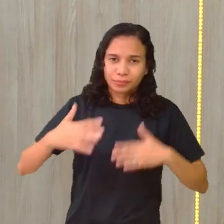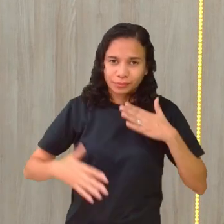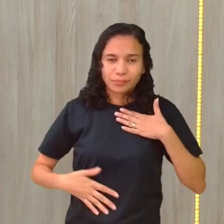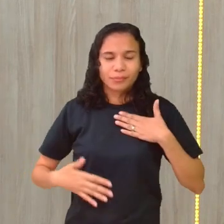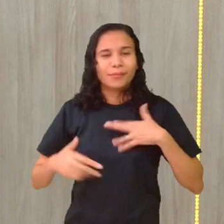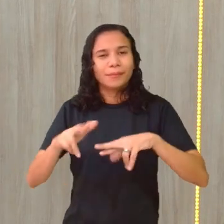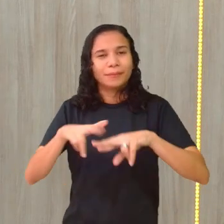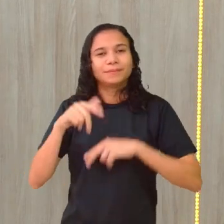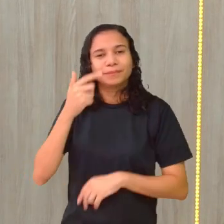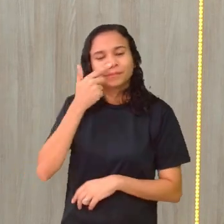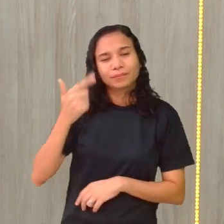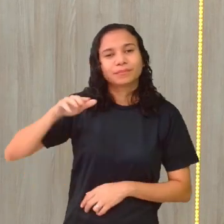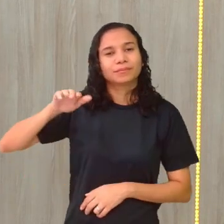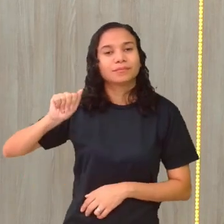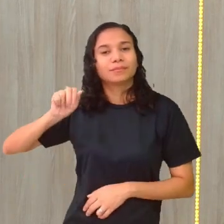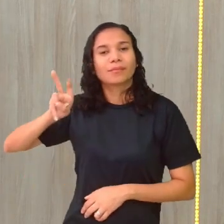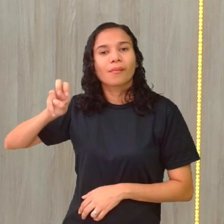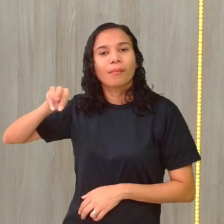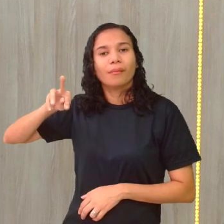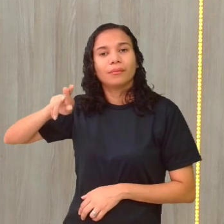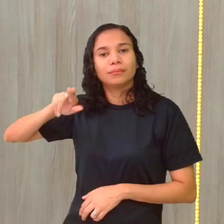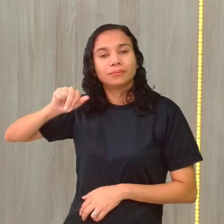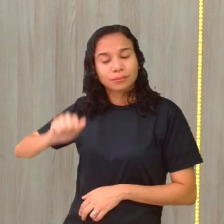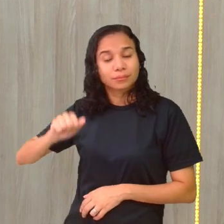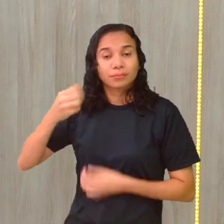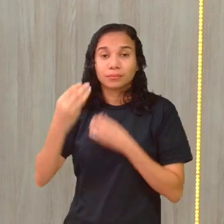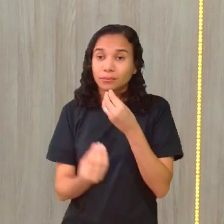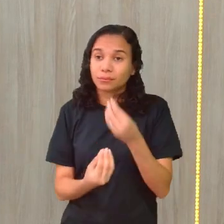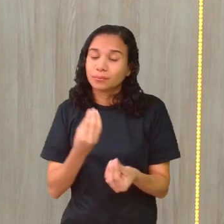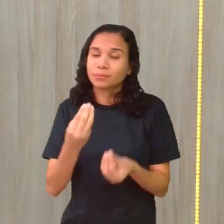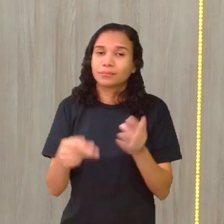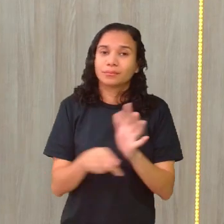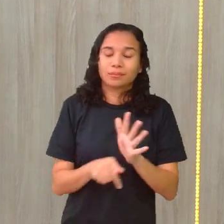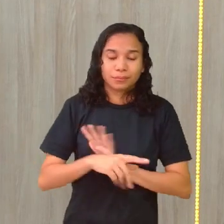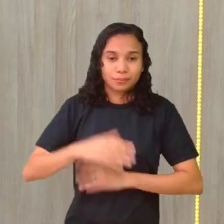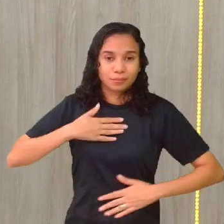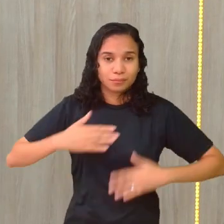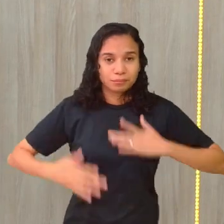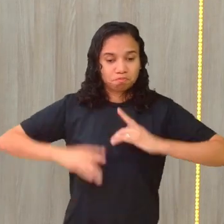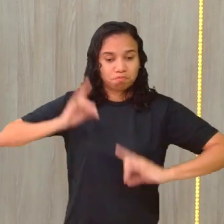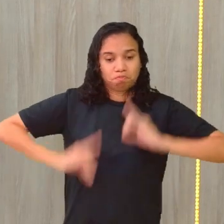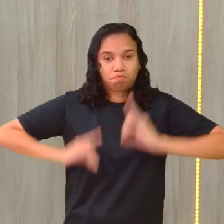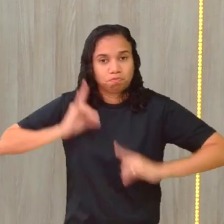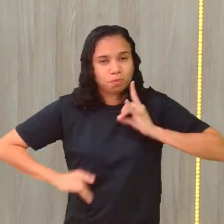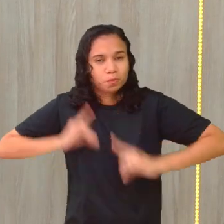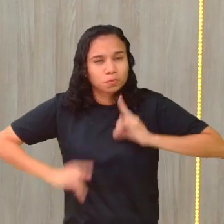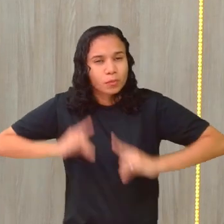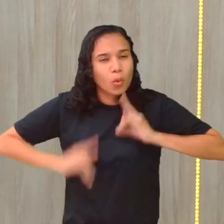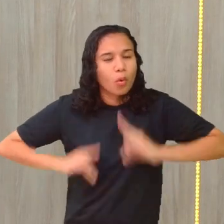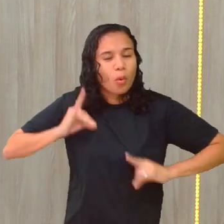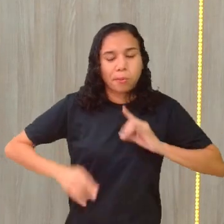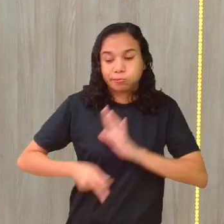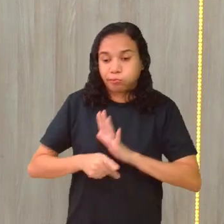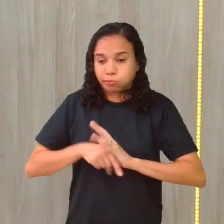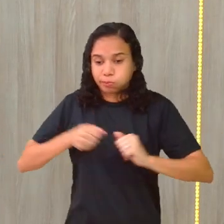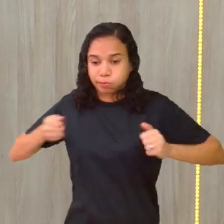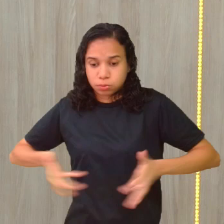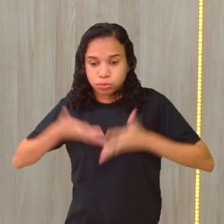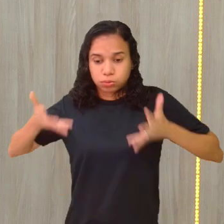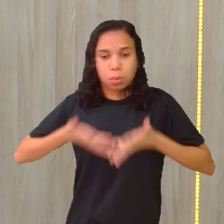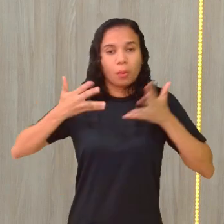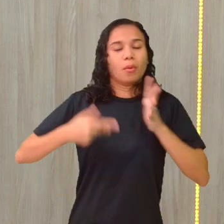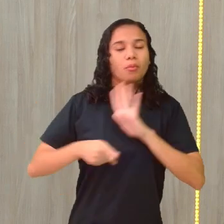corporais. E aí a aventura vem por causa dessa questão da adrenalina, né? Desses hormônios que são liberados,